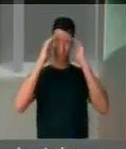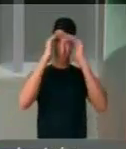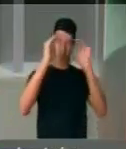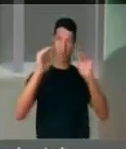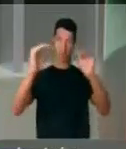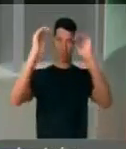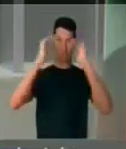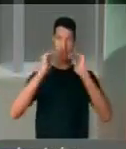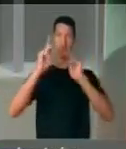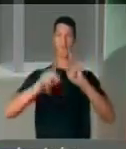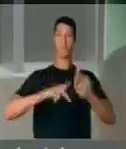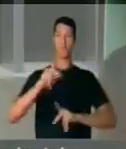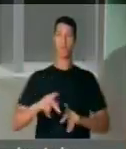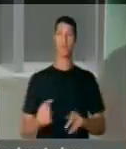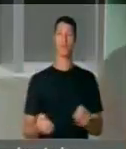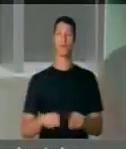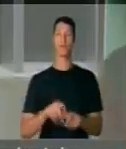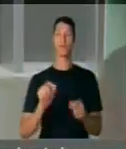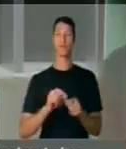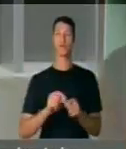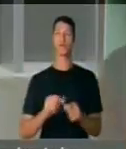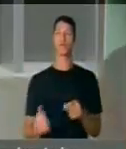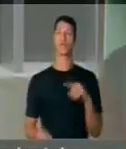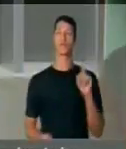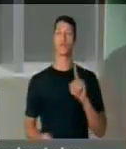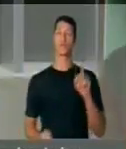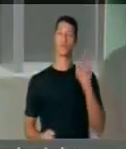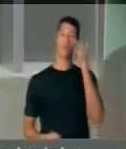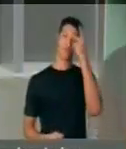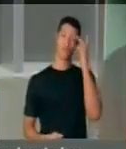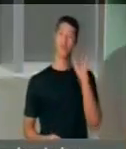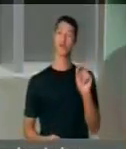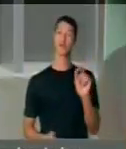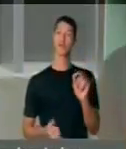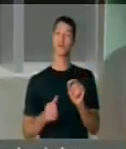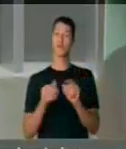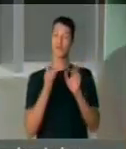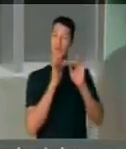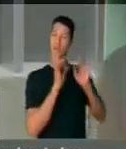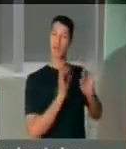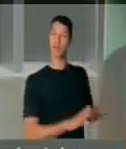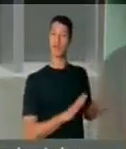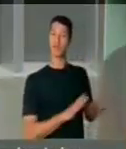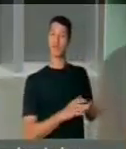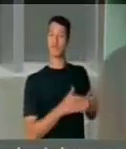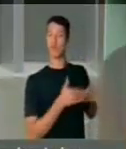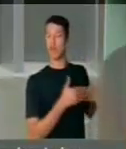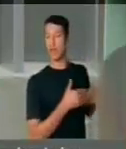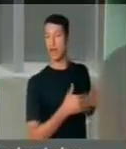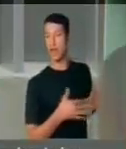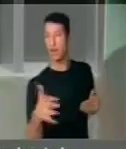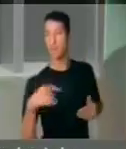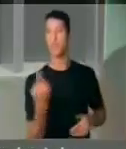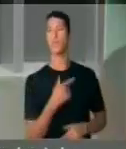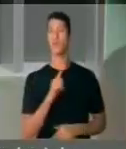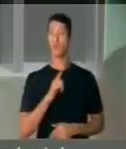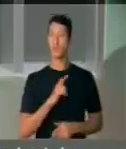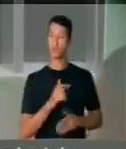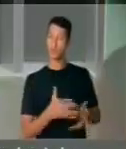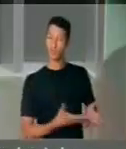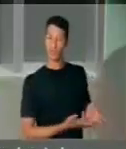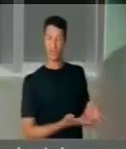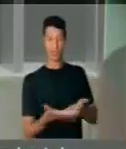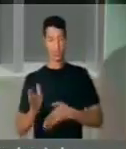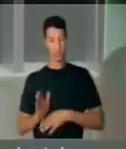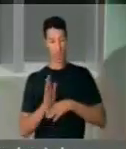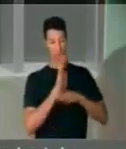respeitar o mandato popular, e isso faremos. Não sou daqueles que abandonam feridos pelo caminho. Nós temos que